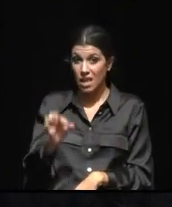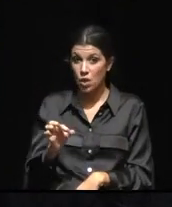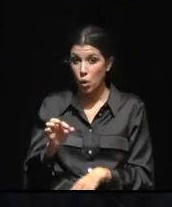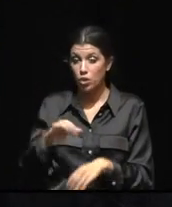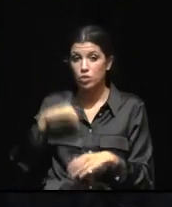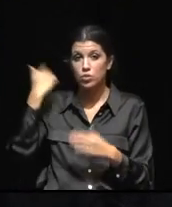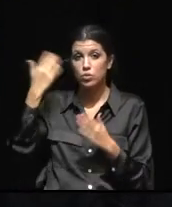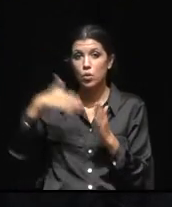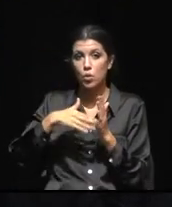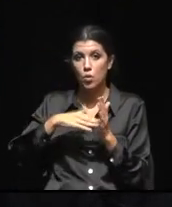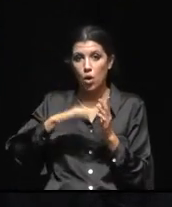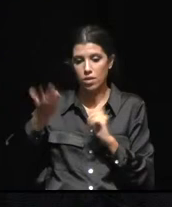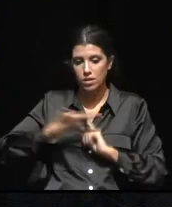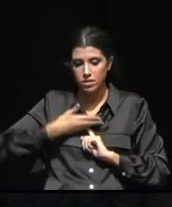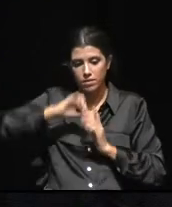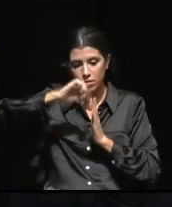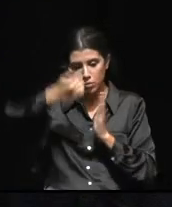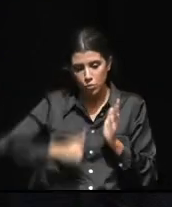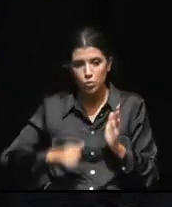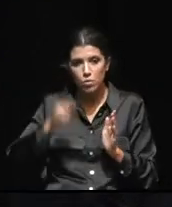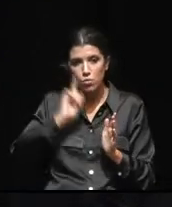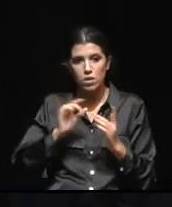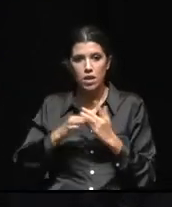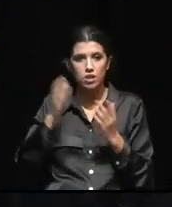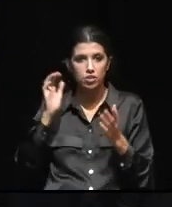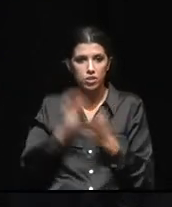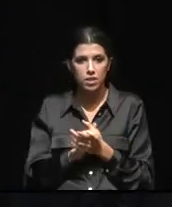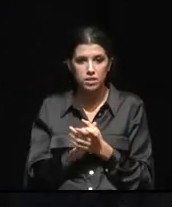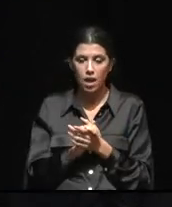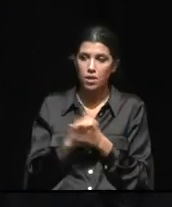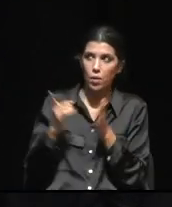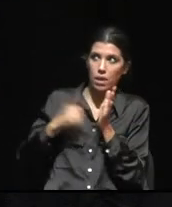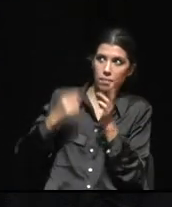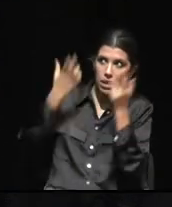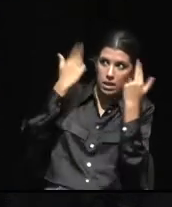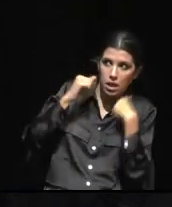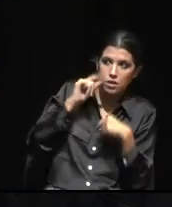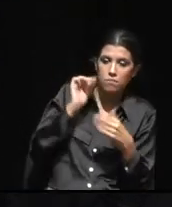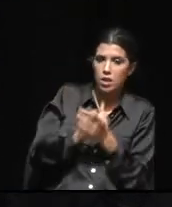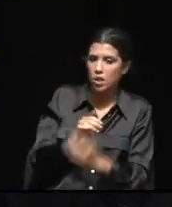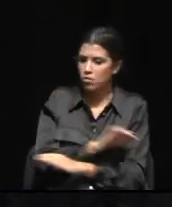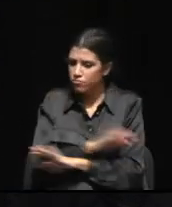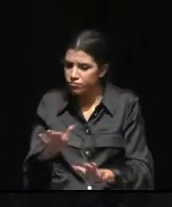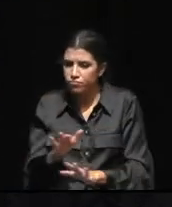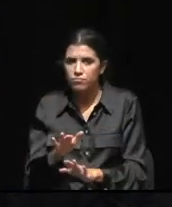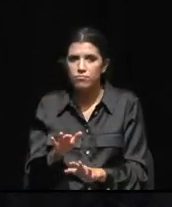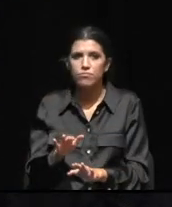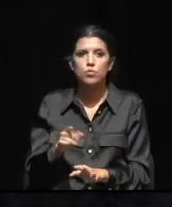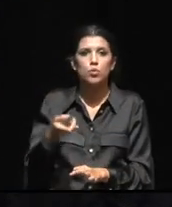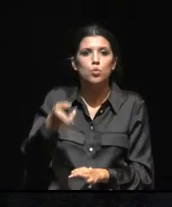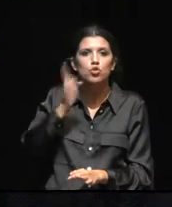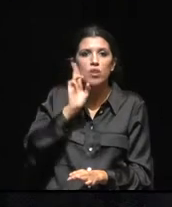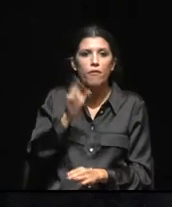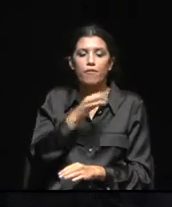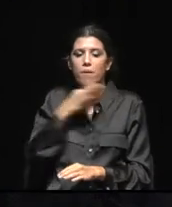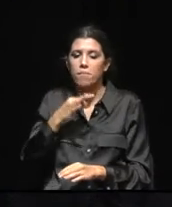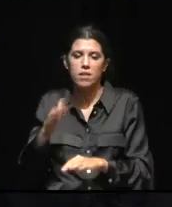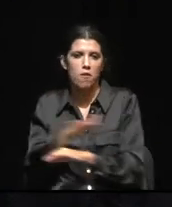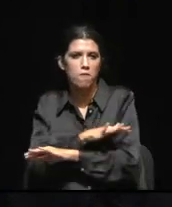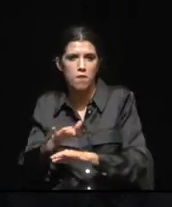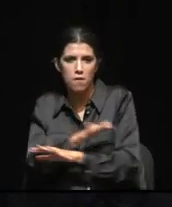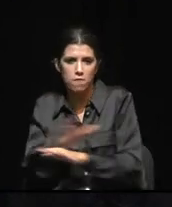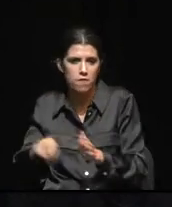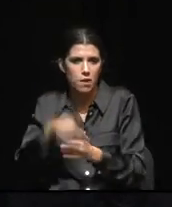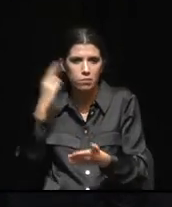revisão do Código Civil a mulher casada deixou de ter estatuto dependência do marido desapareceu a figura do chefe de Família o